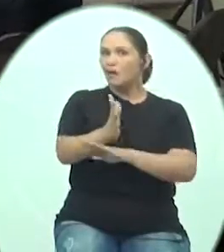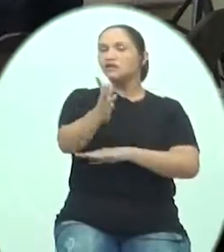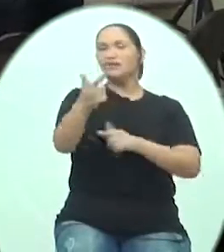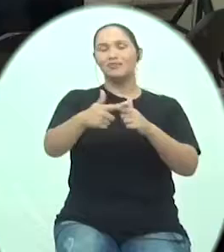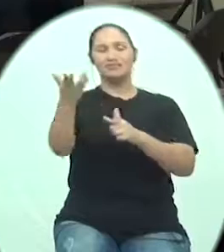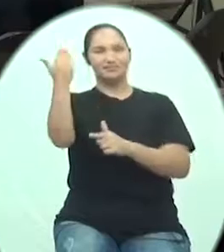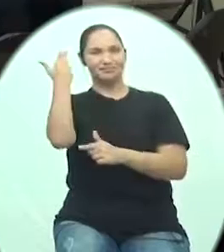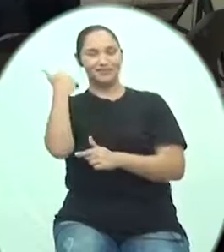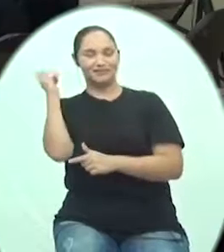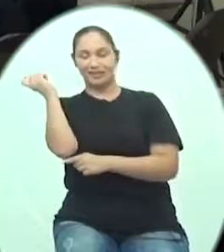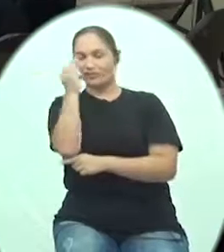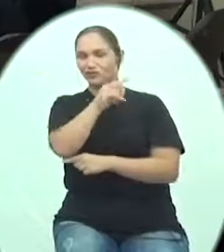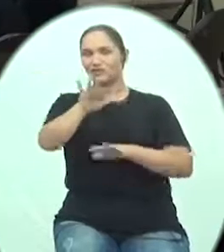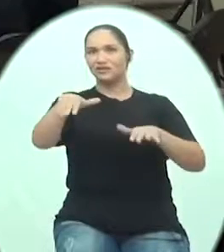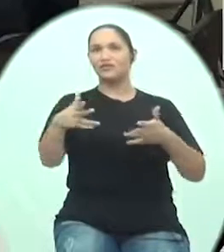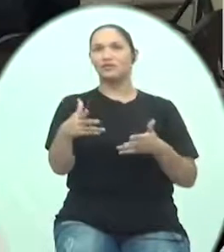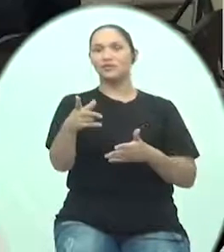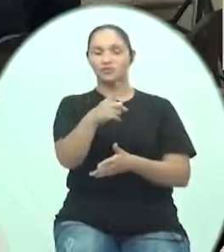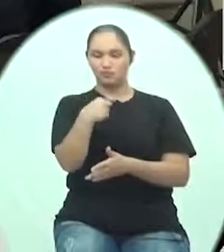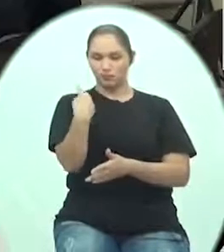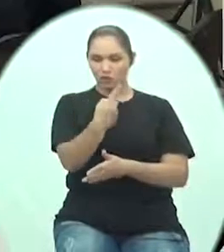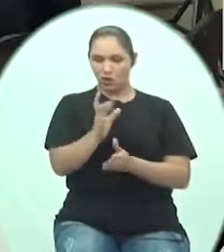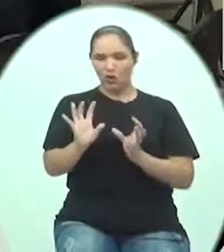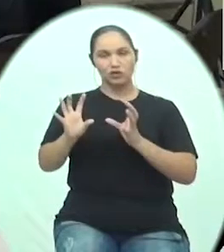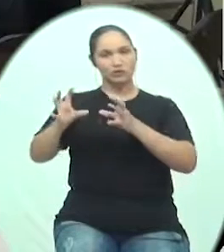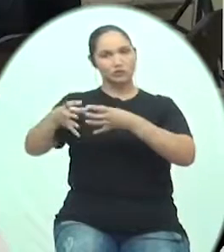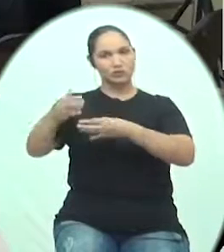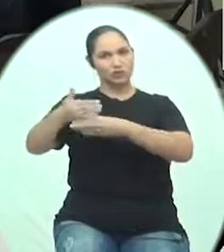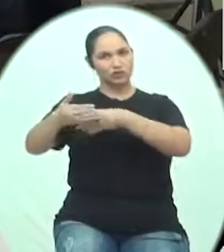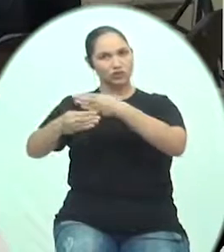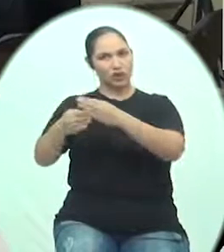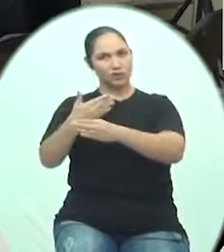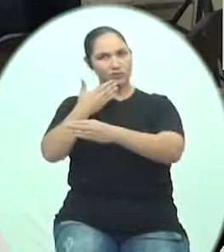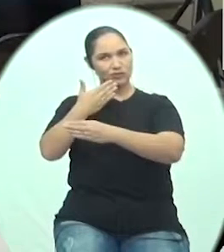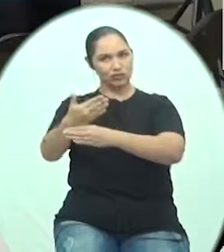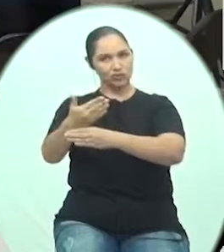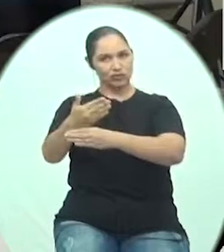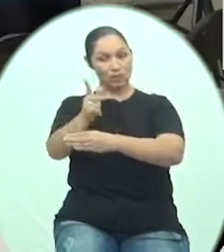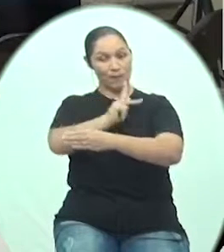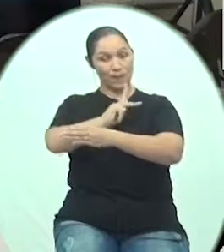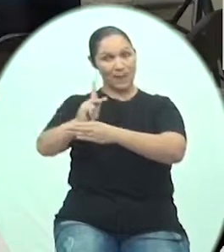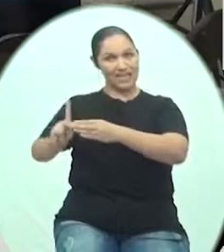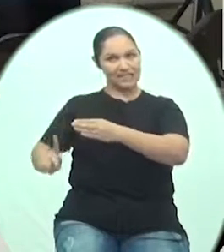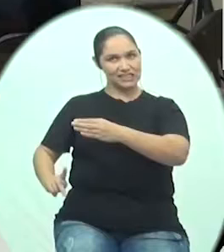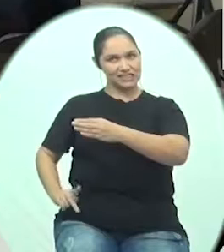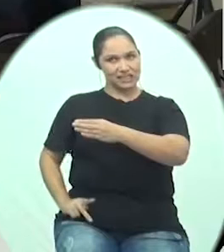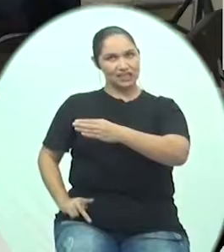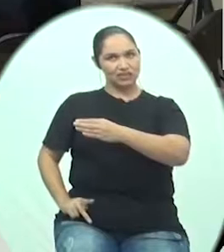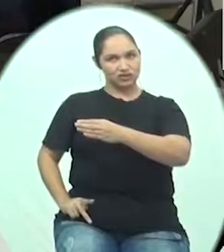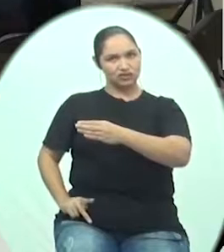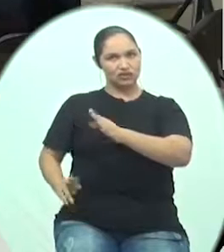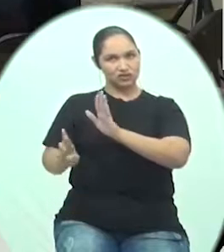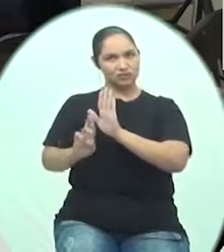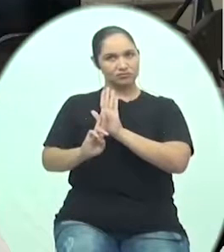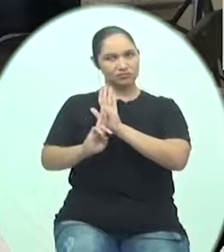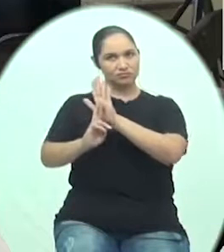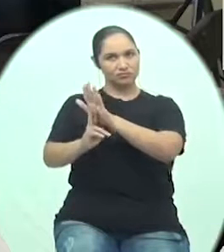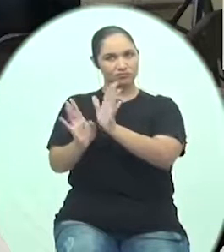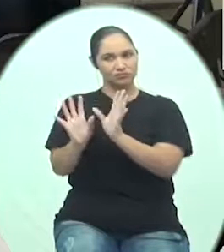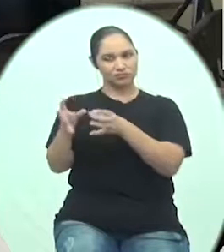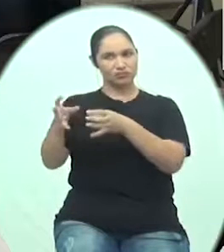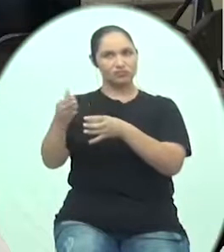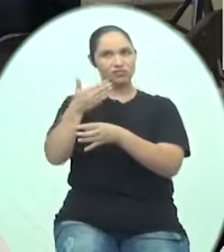um pedido da comissão de obras né na pessoa do Presidente salésio Lima juntamente com a associação de